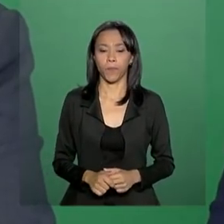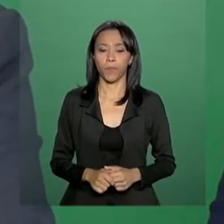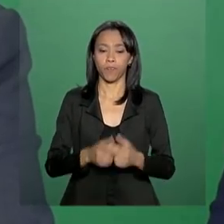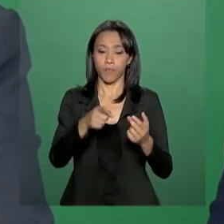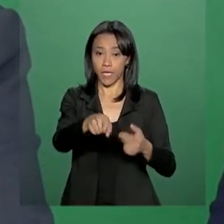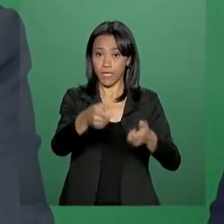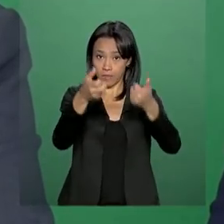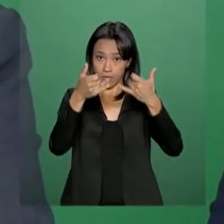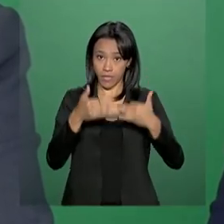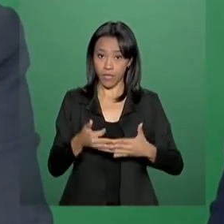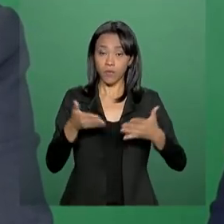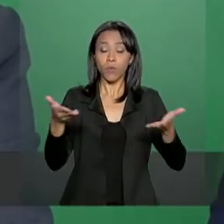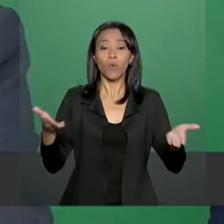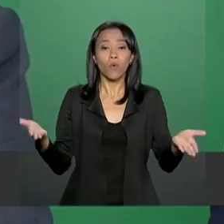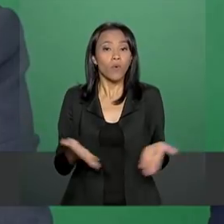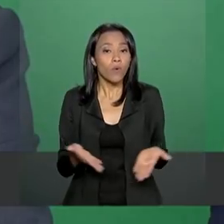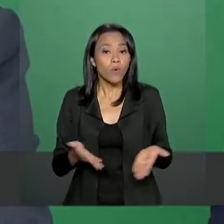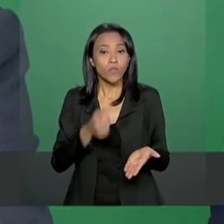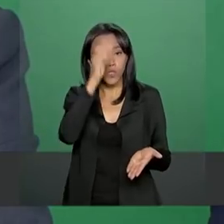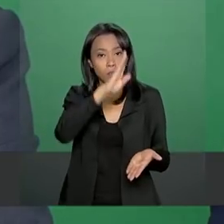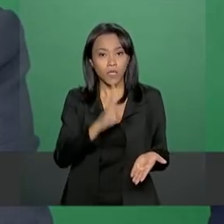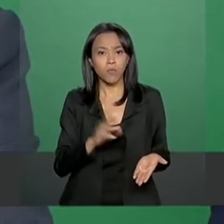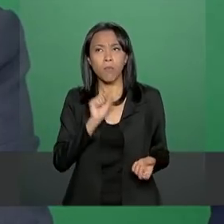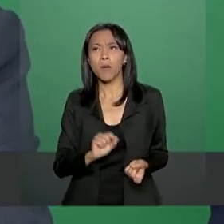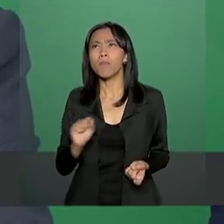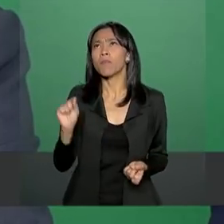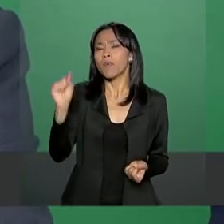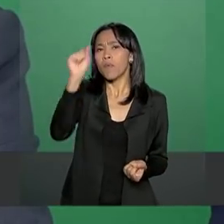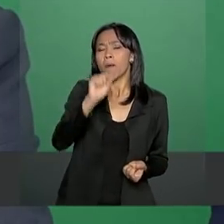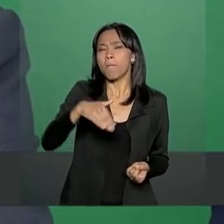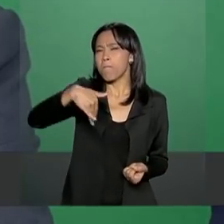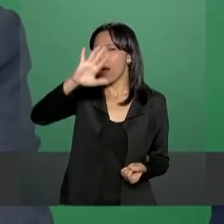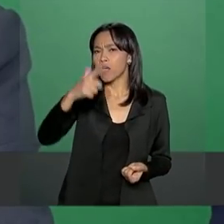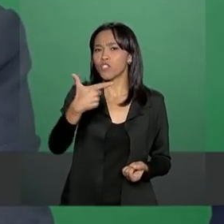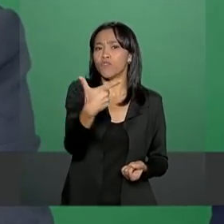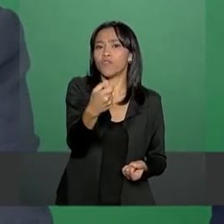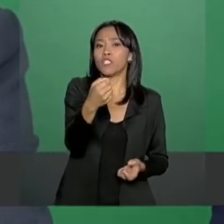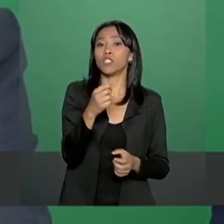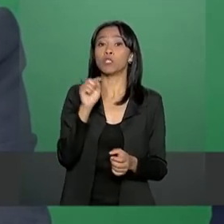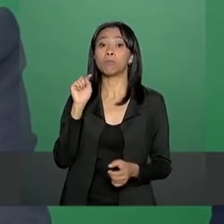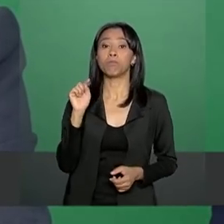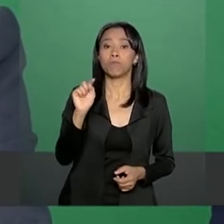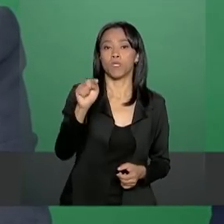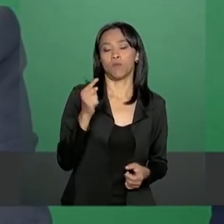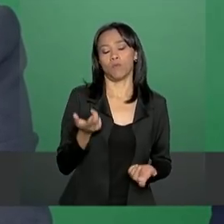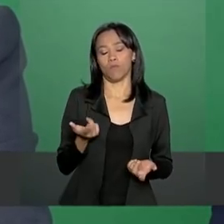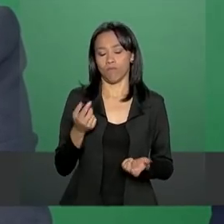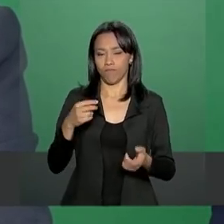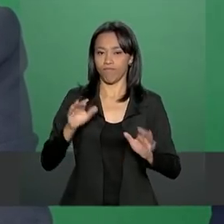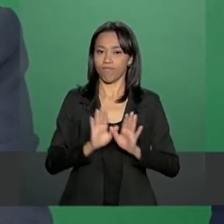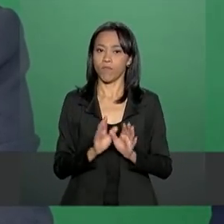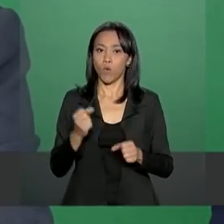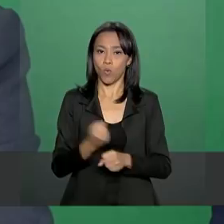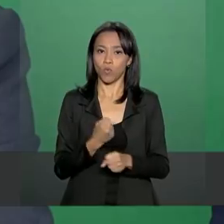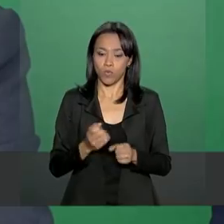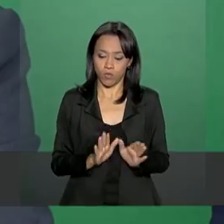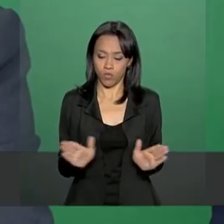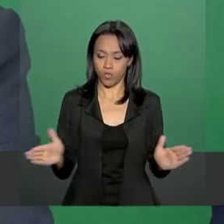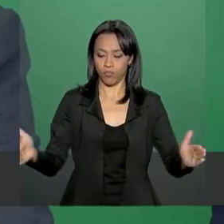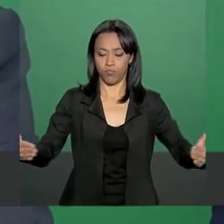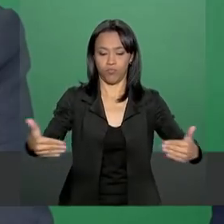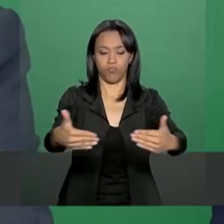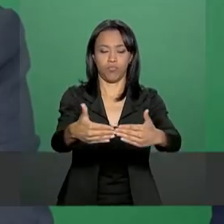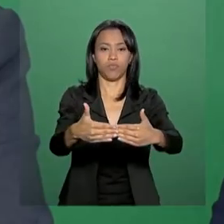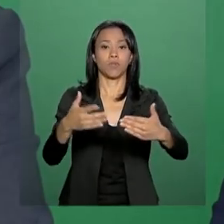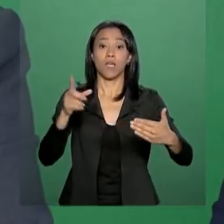Hoje no Brasil temos mais de 20 mil barragens cadastradas. Dessas 20 mil